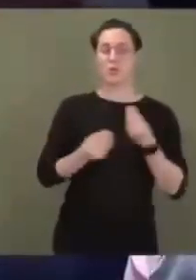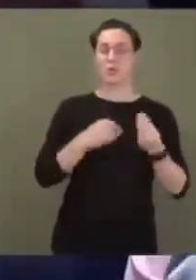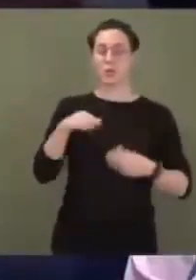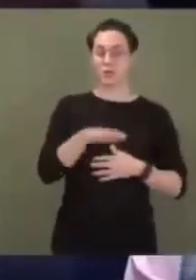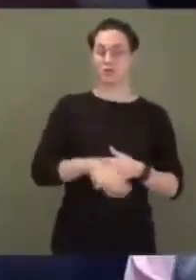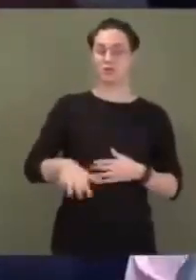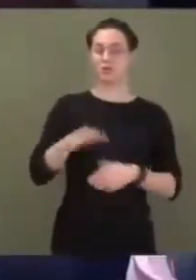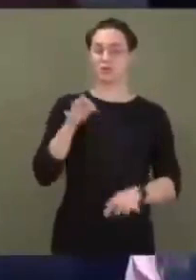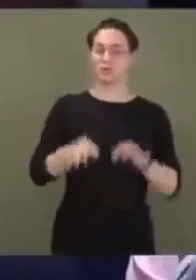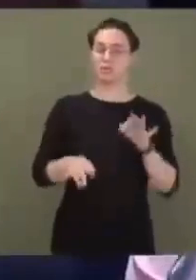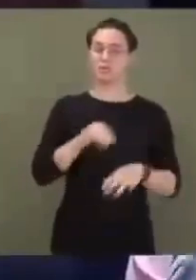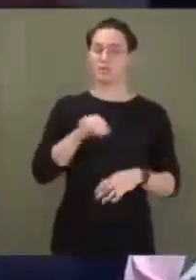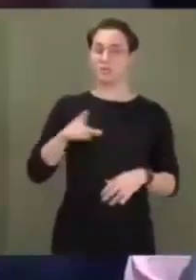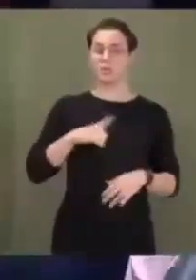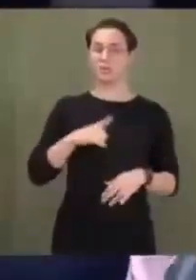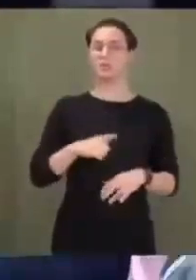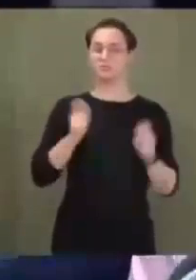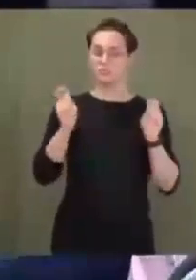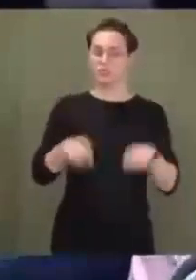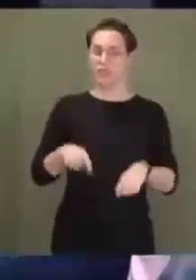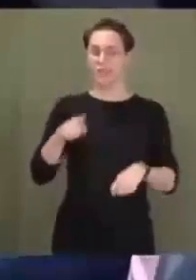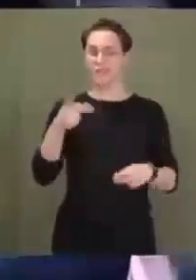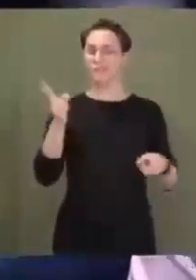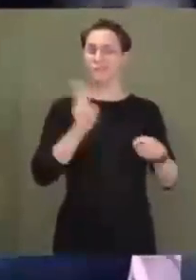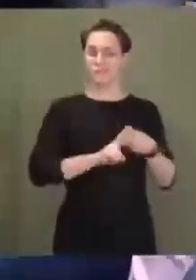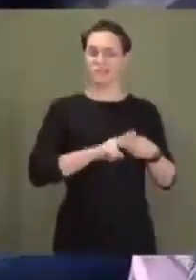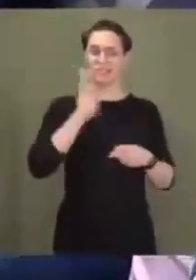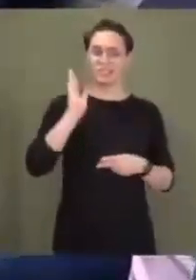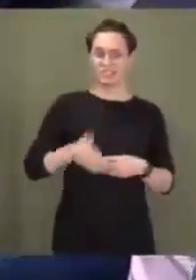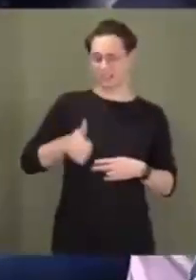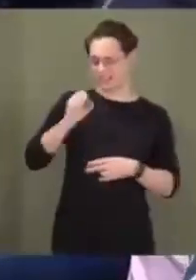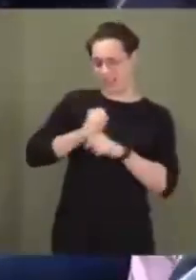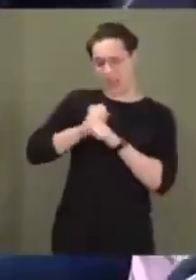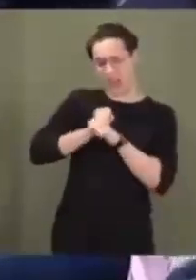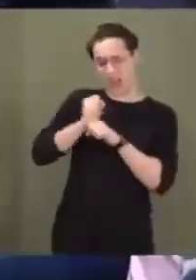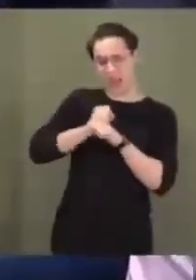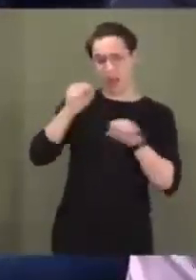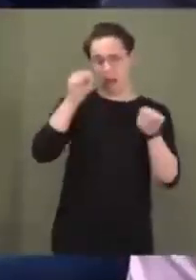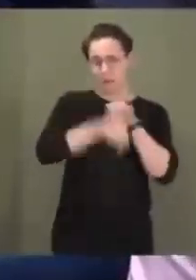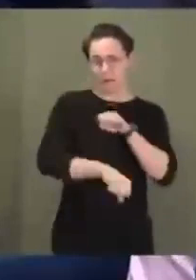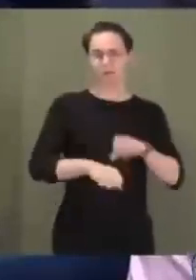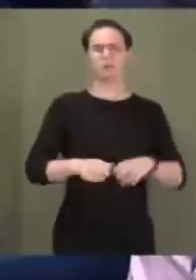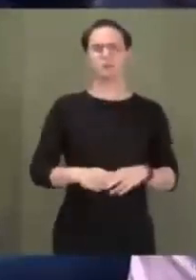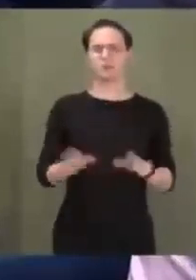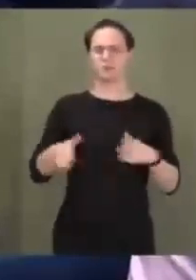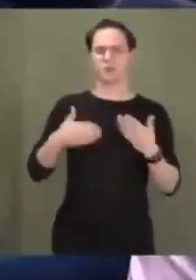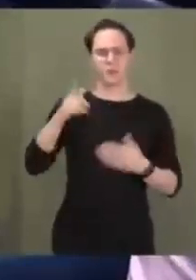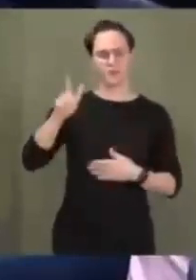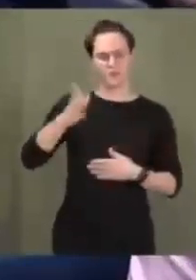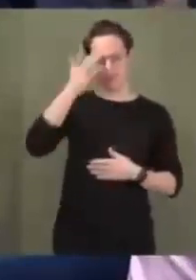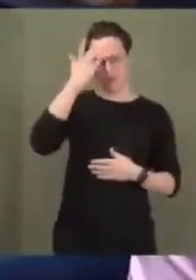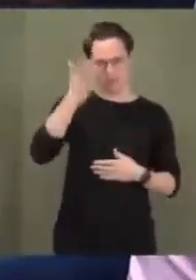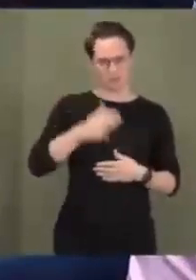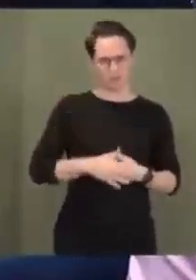judiciário para que se houvesse justiça e ele fosse preso. Já tem 10 anos esse assassinato. Então, é muito fácil.